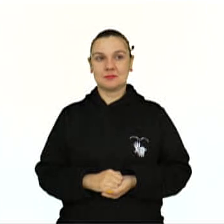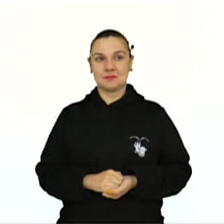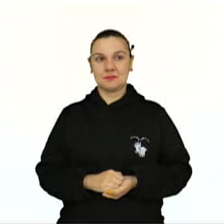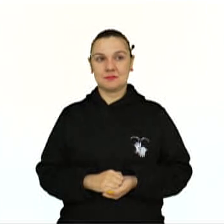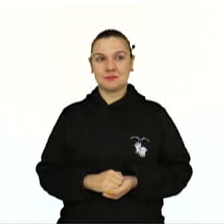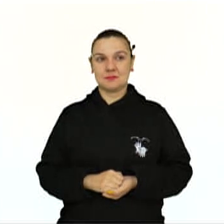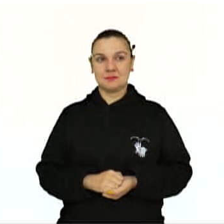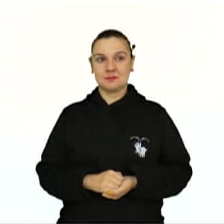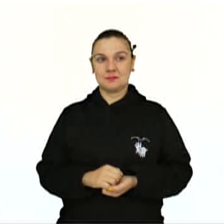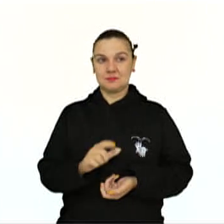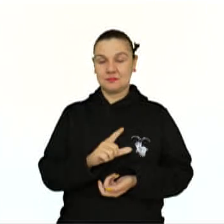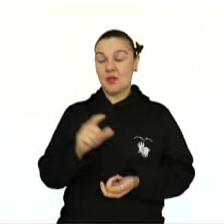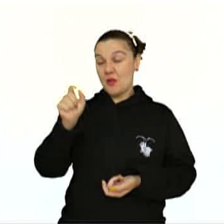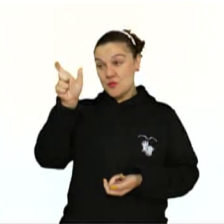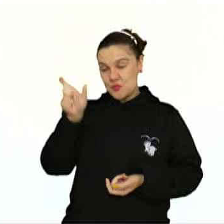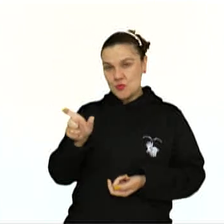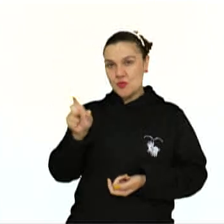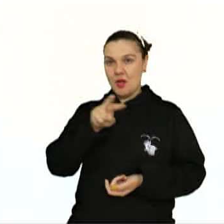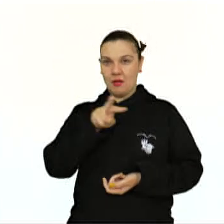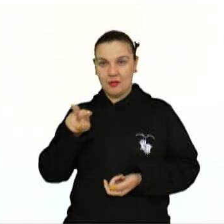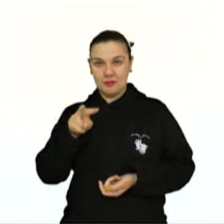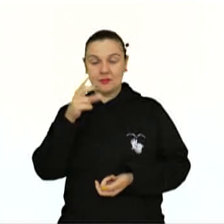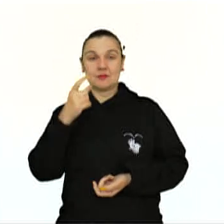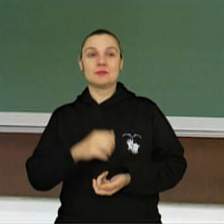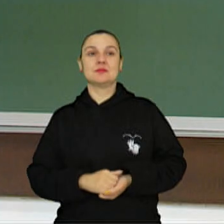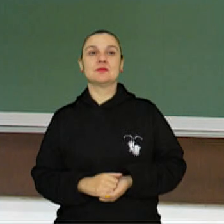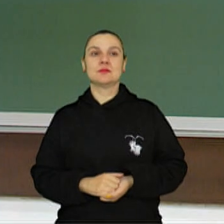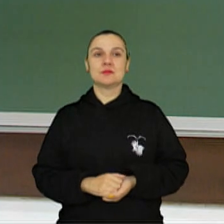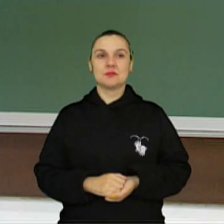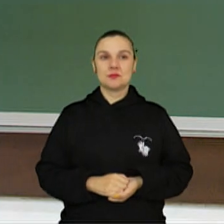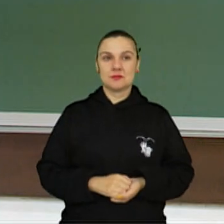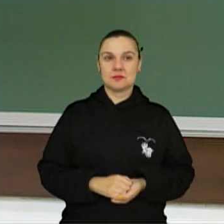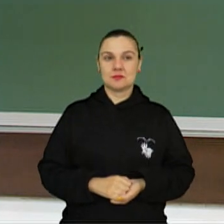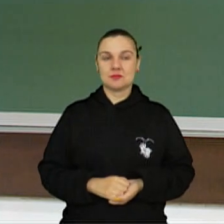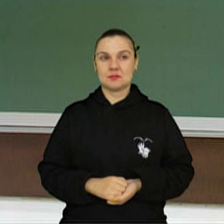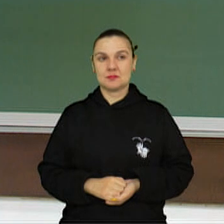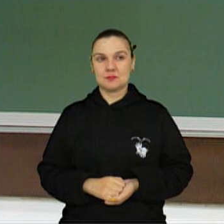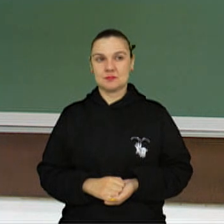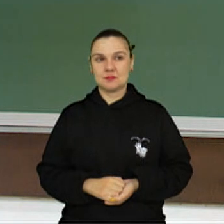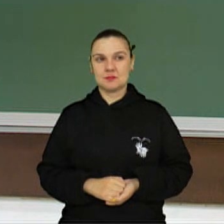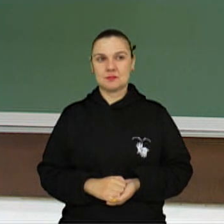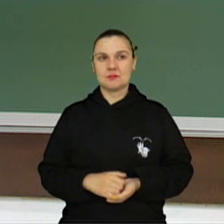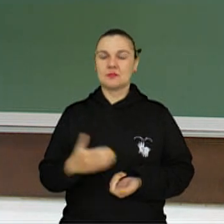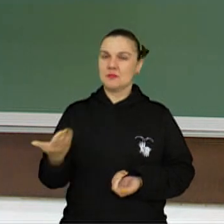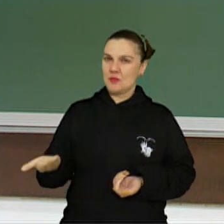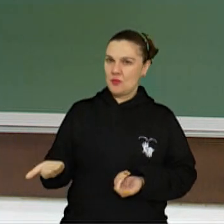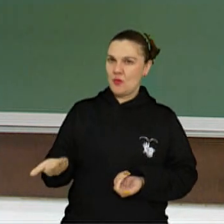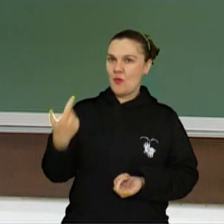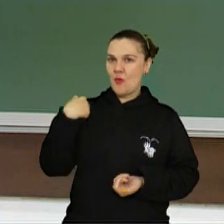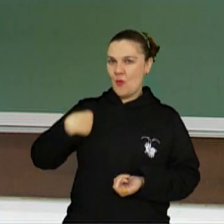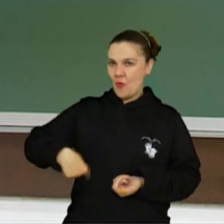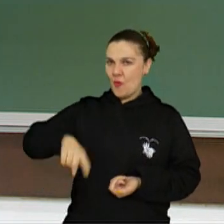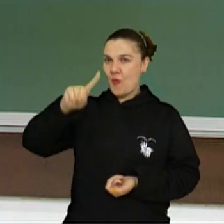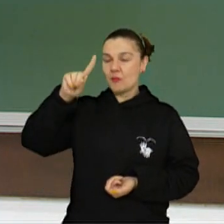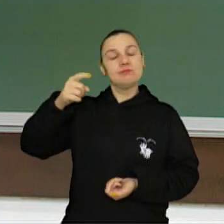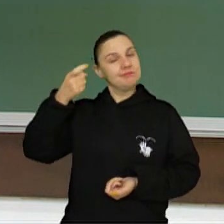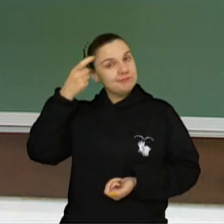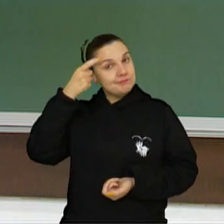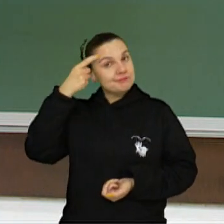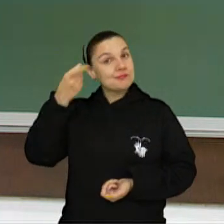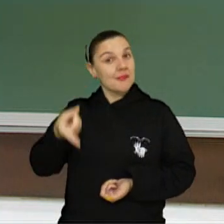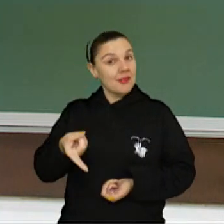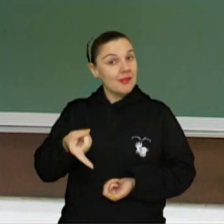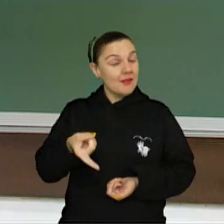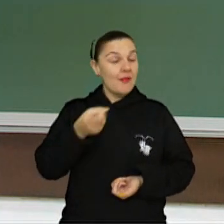que é o sujeito ali representando tanto Juan quanto Pedro, les duele la cabeça. Qual que é a parte do corpo humano? La